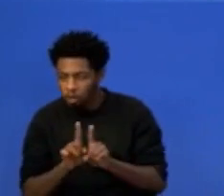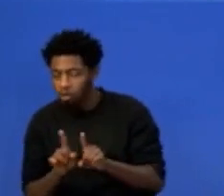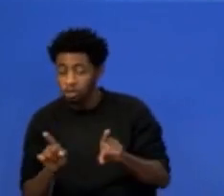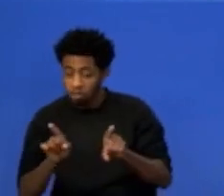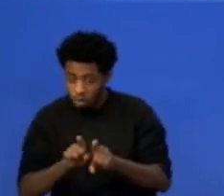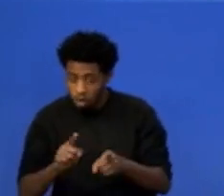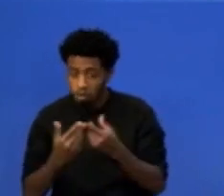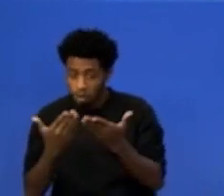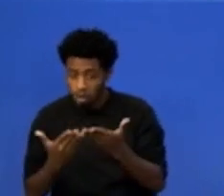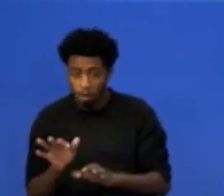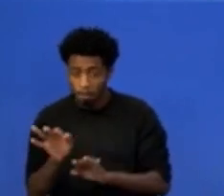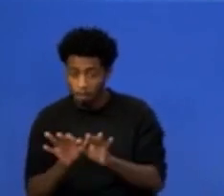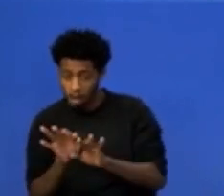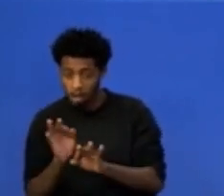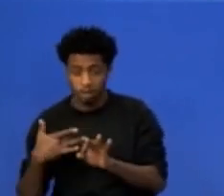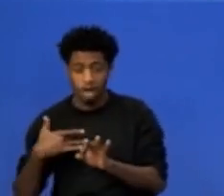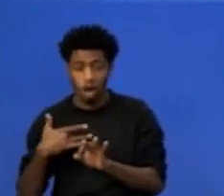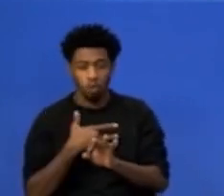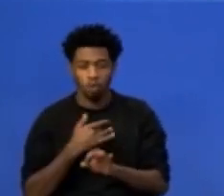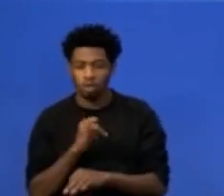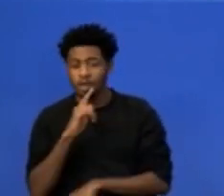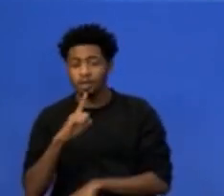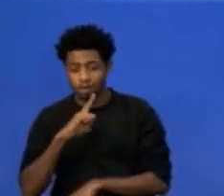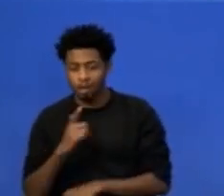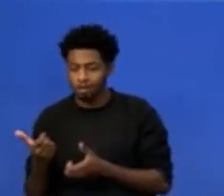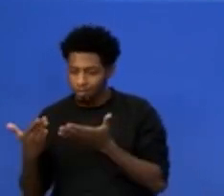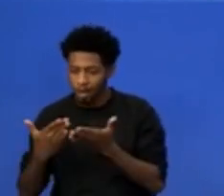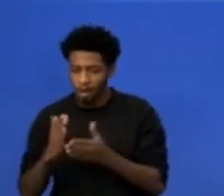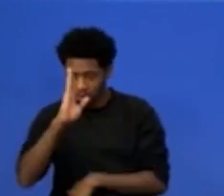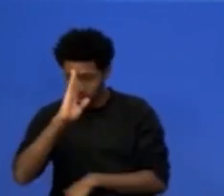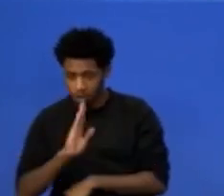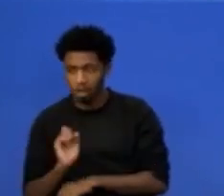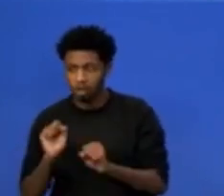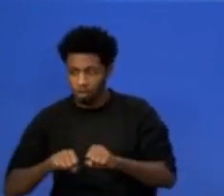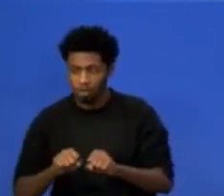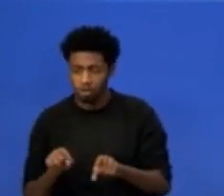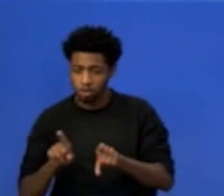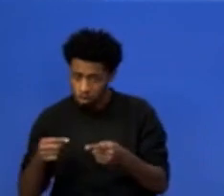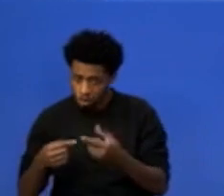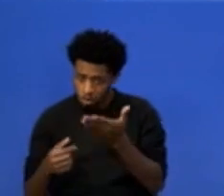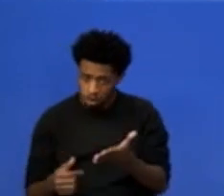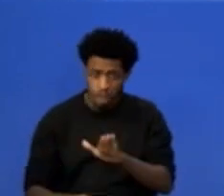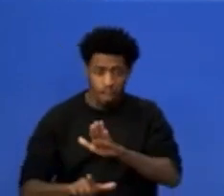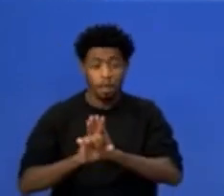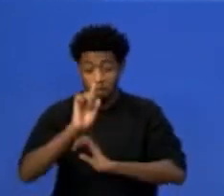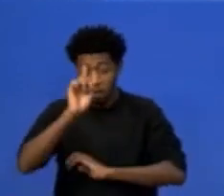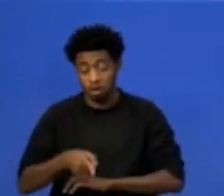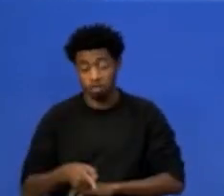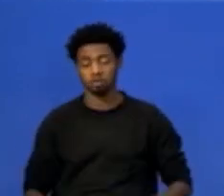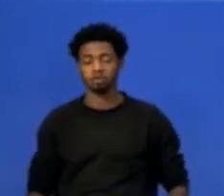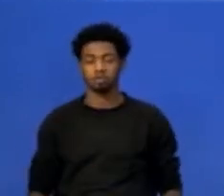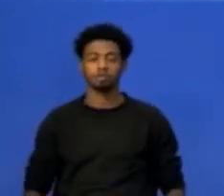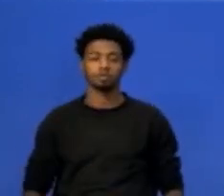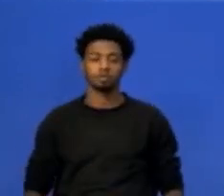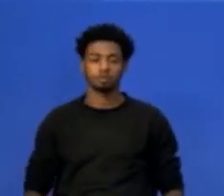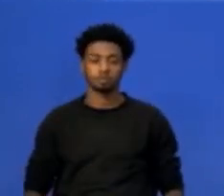garantia que o plano de saúde tem, ele oferece e está ali garantido na lei.